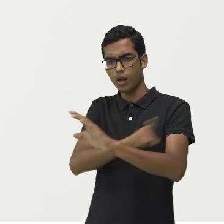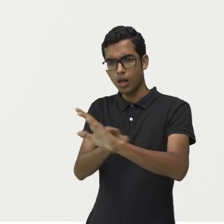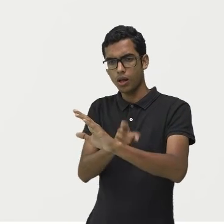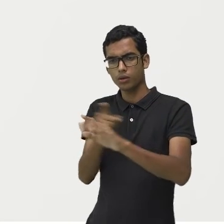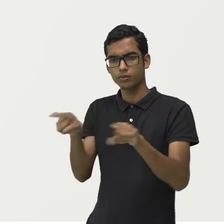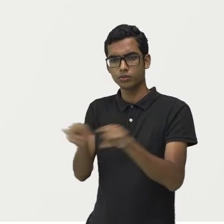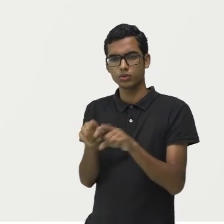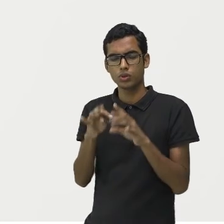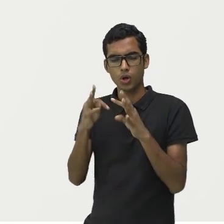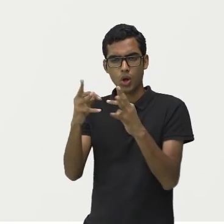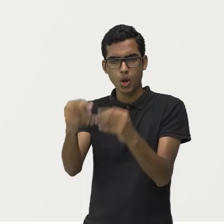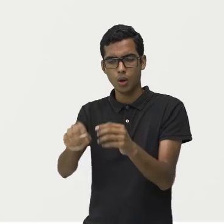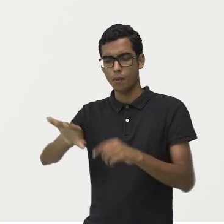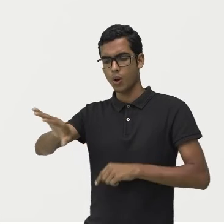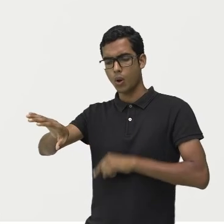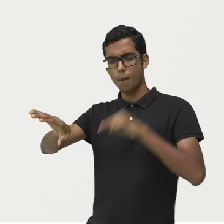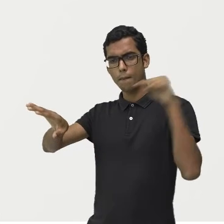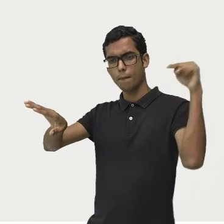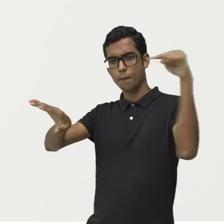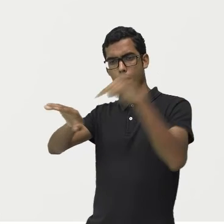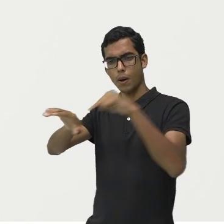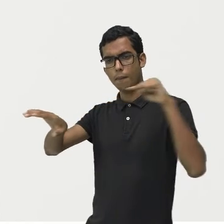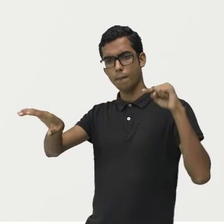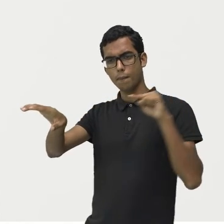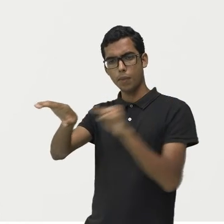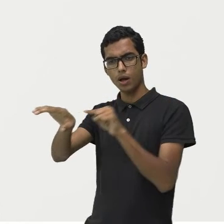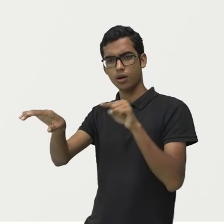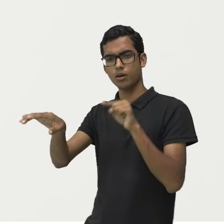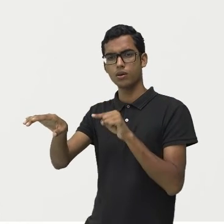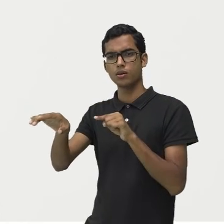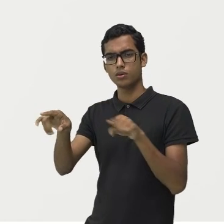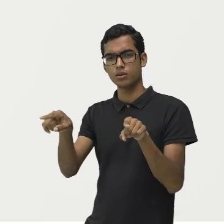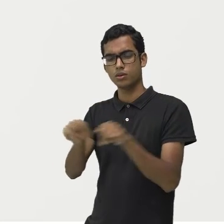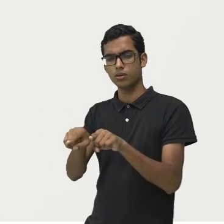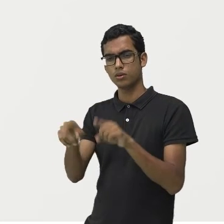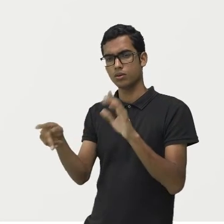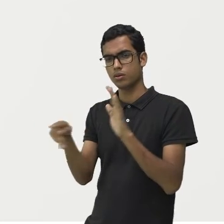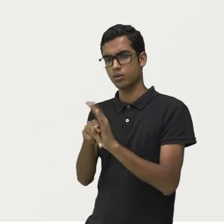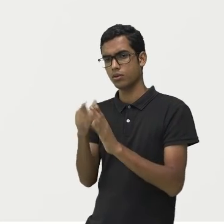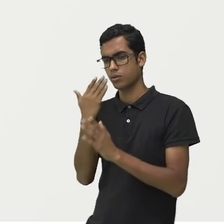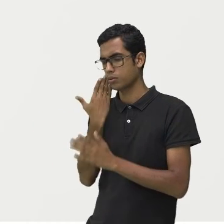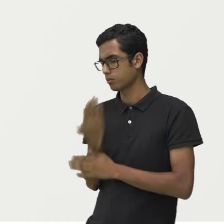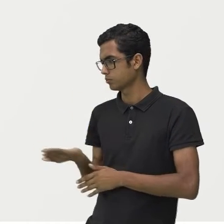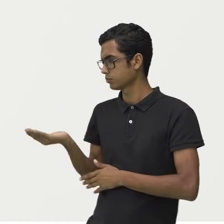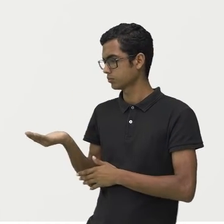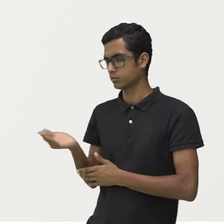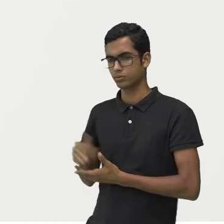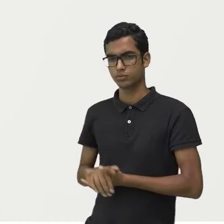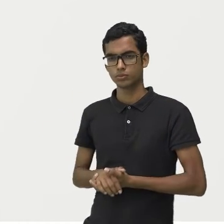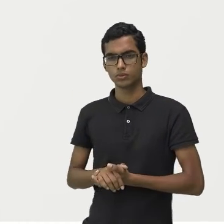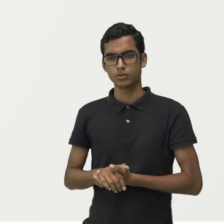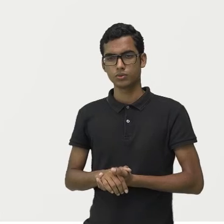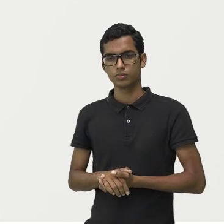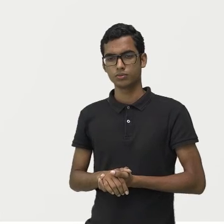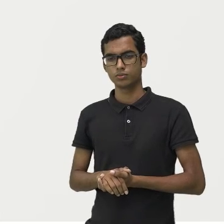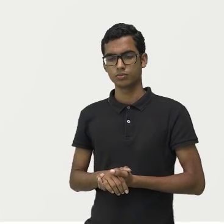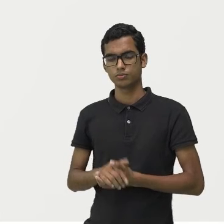todo raio luminoso que incide no vértice do espelho